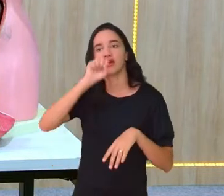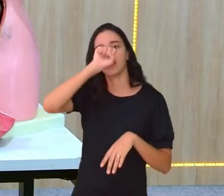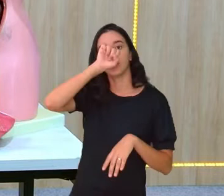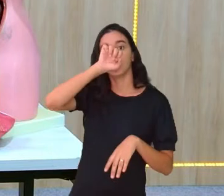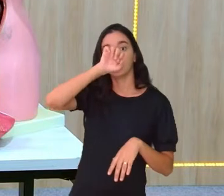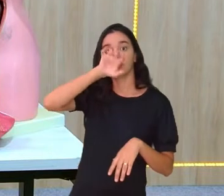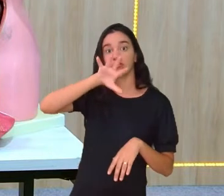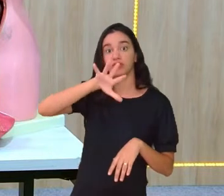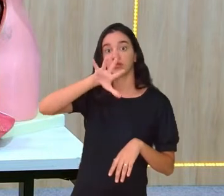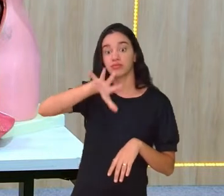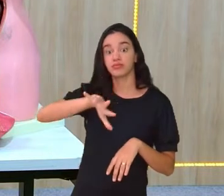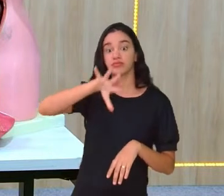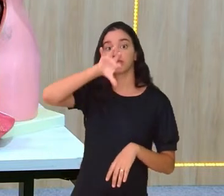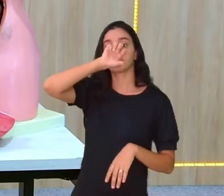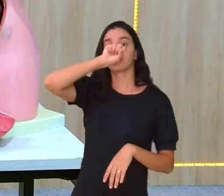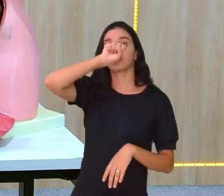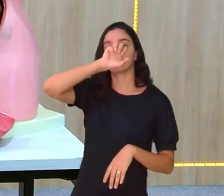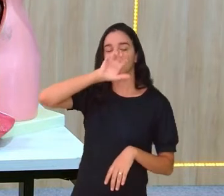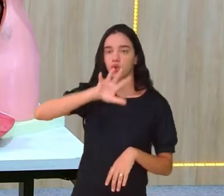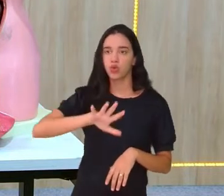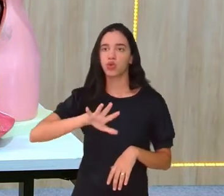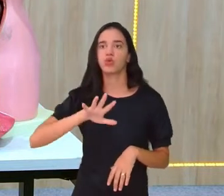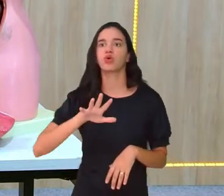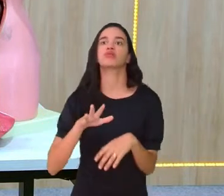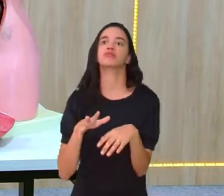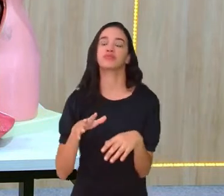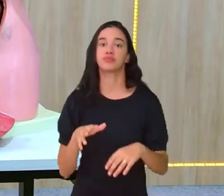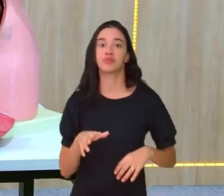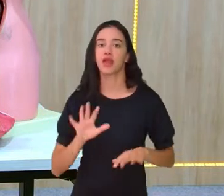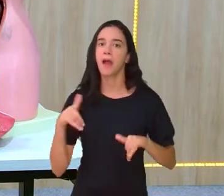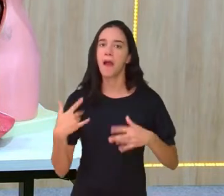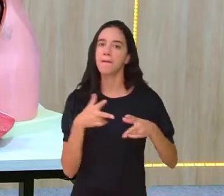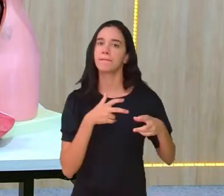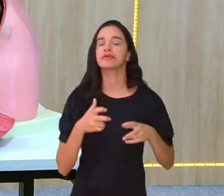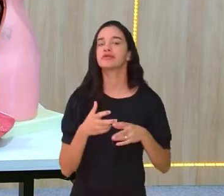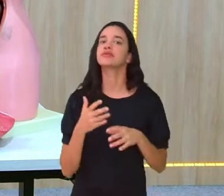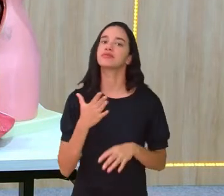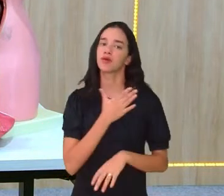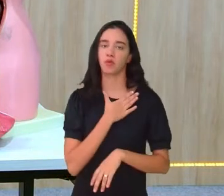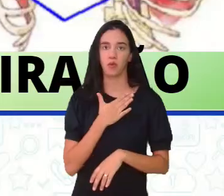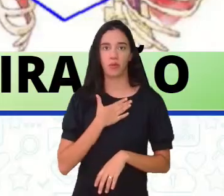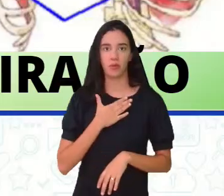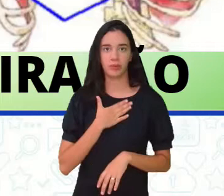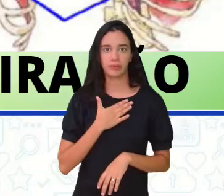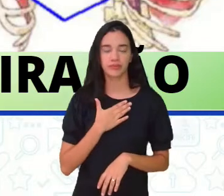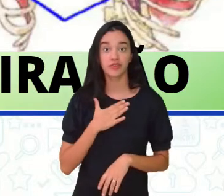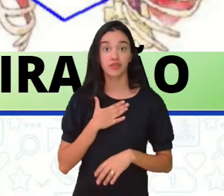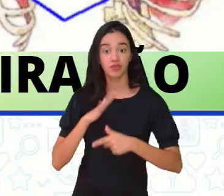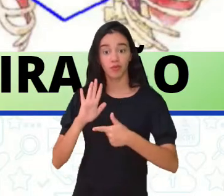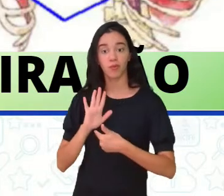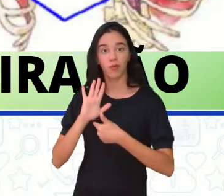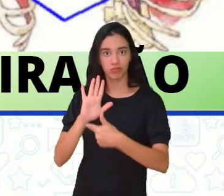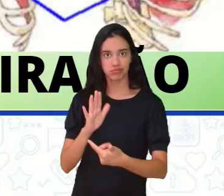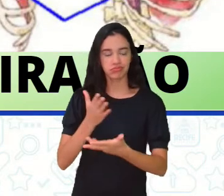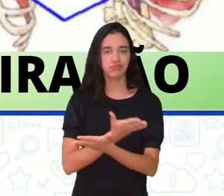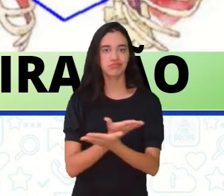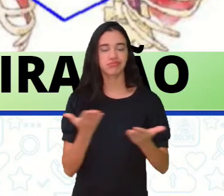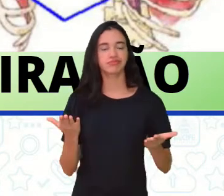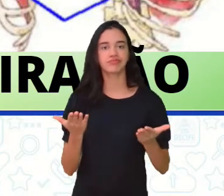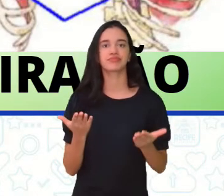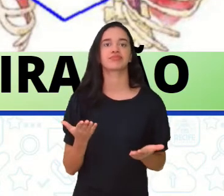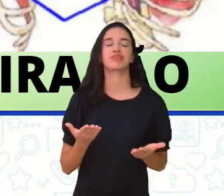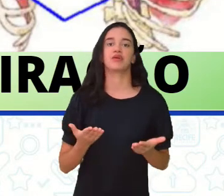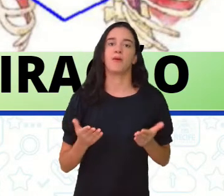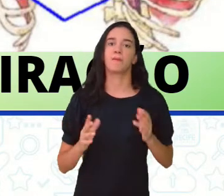expiração nesses 2 esquemas. Acompanhe aqui comigo, que eu vou aqui mostrar a vocês, apontar,